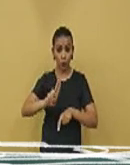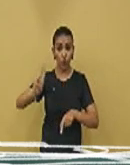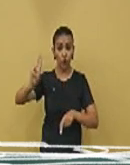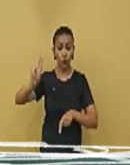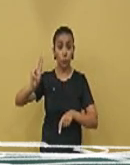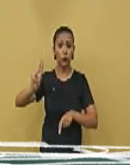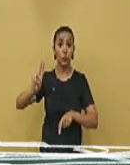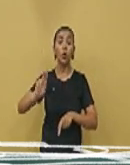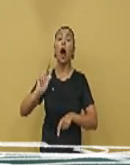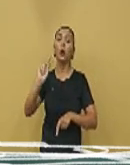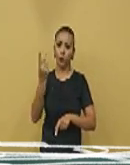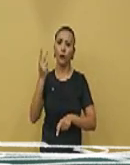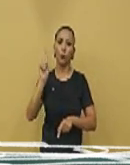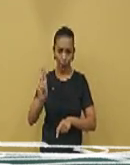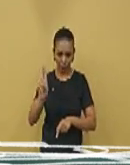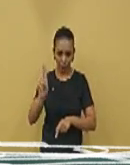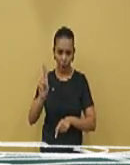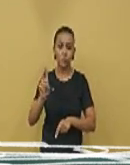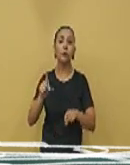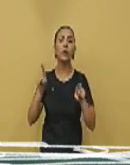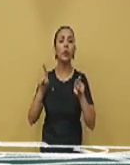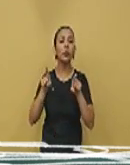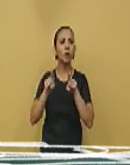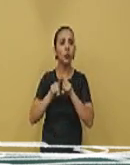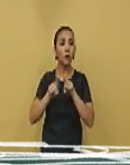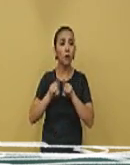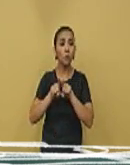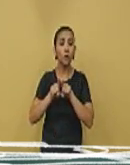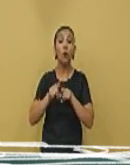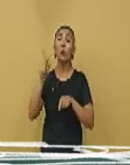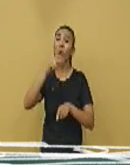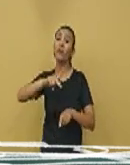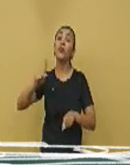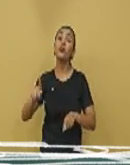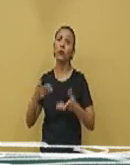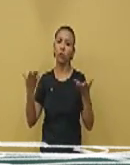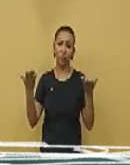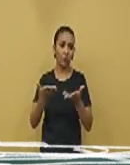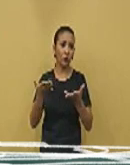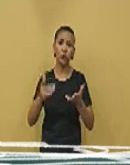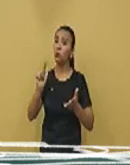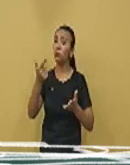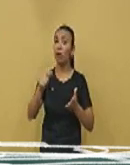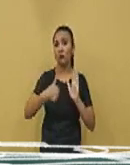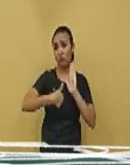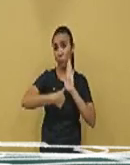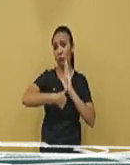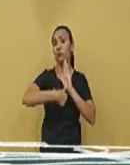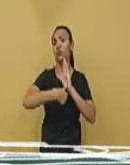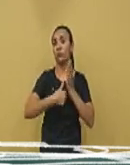lá no HU, e em comparação também com os docentes, que hoje eles não têm ponto eletrônico.